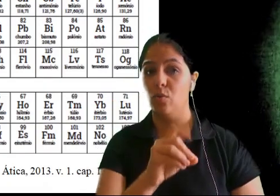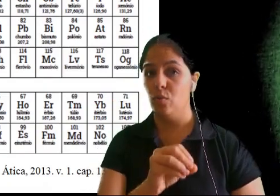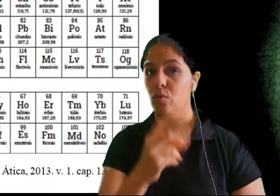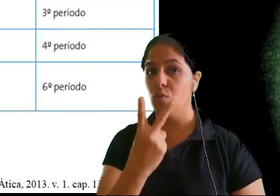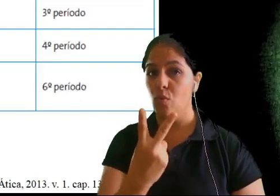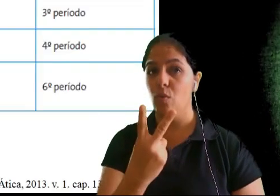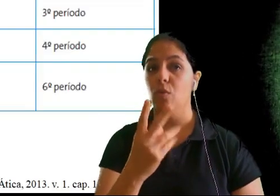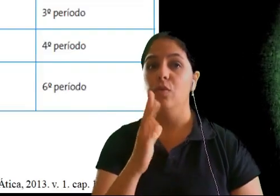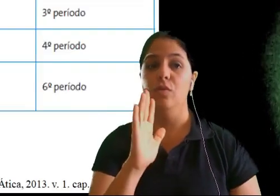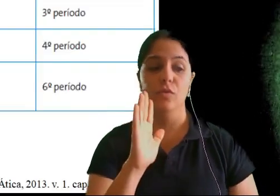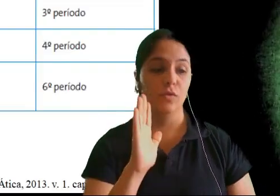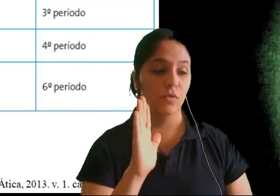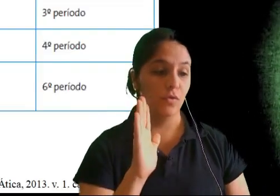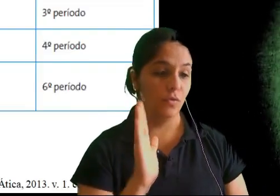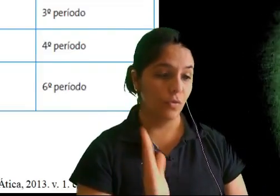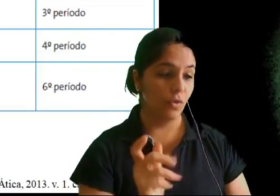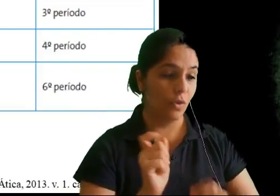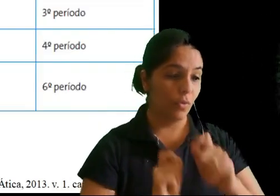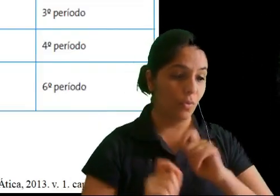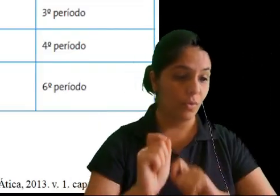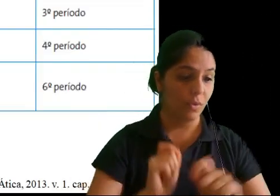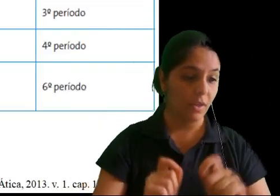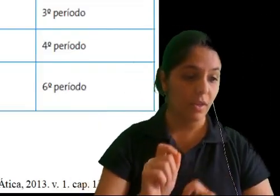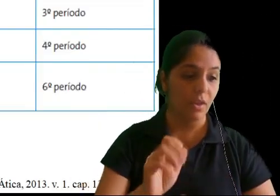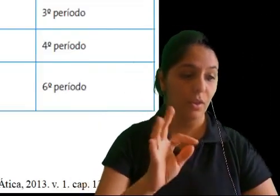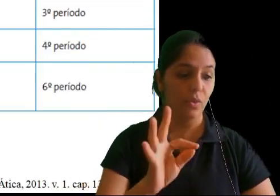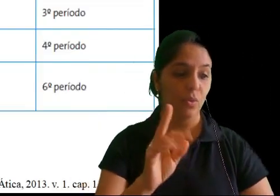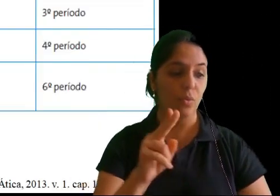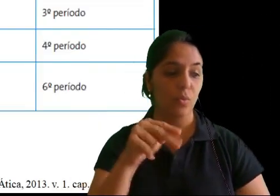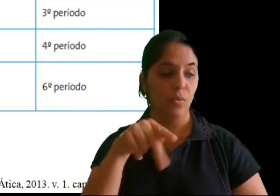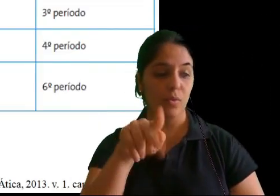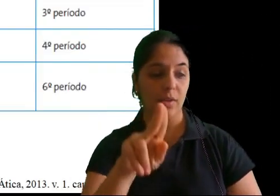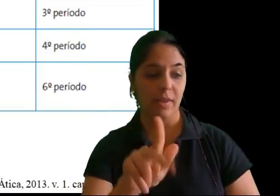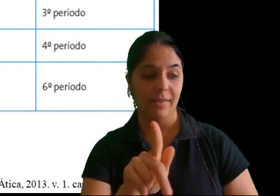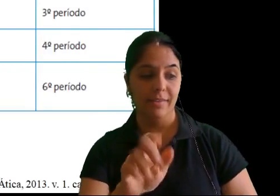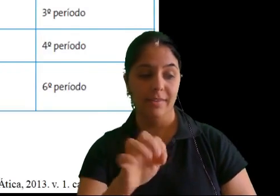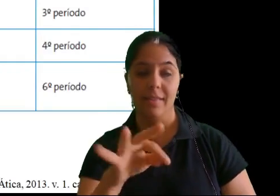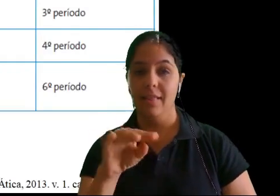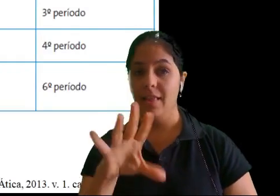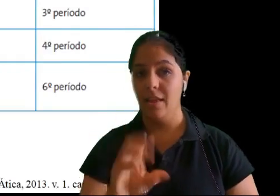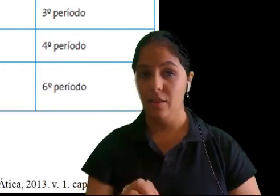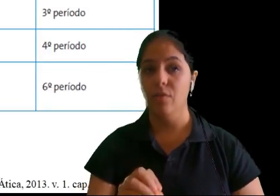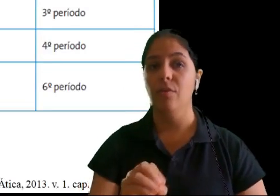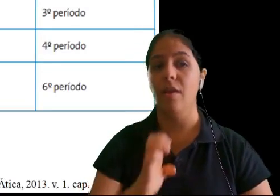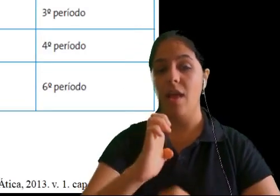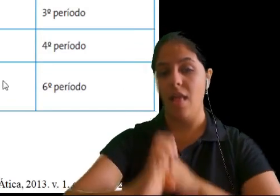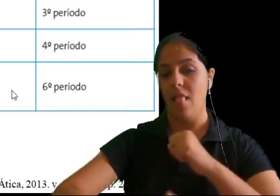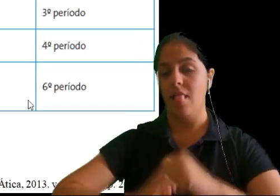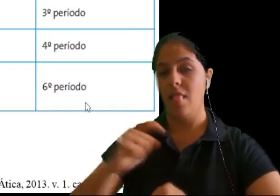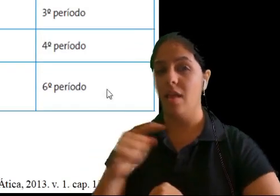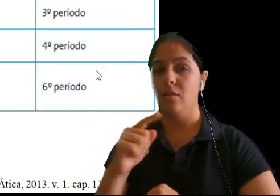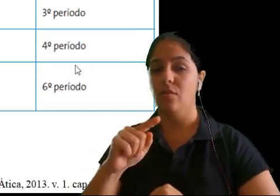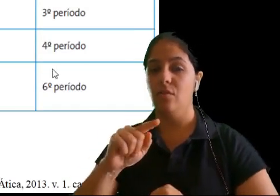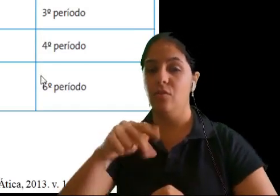2. Já o tungstênio, ele tem elétrons no nível